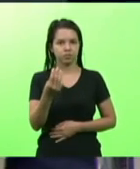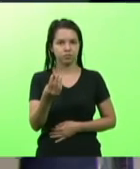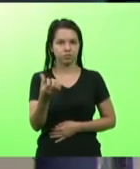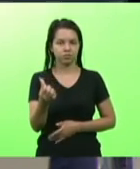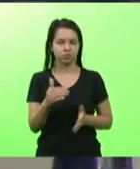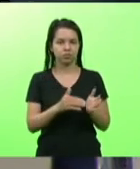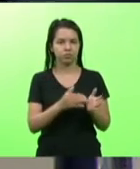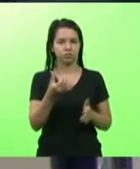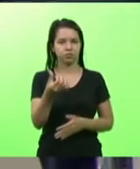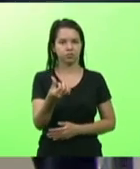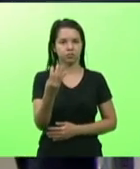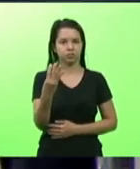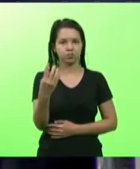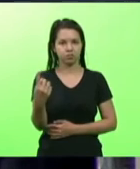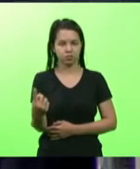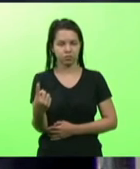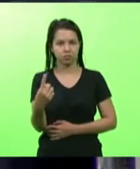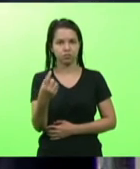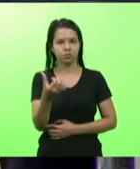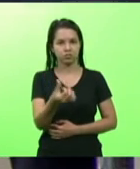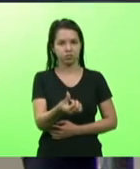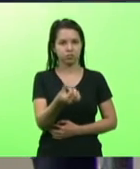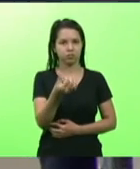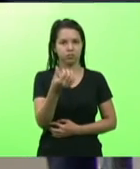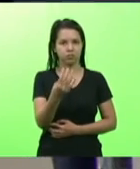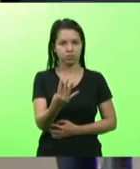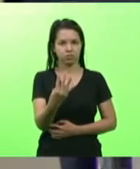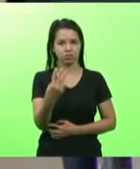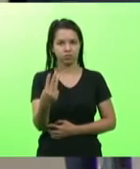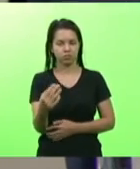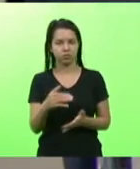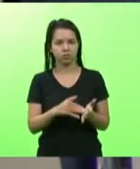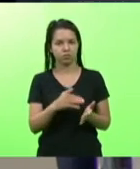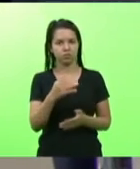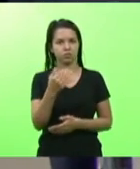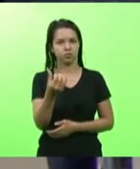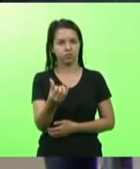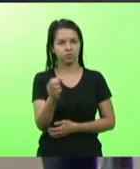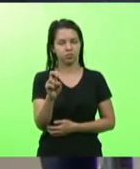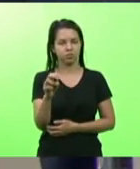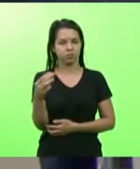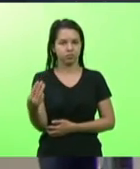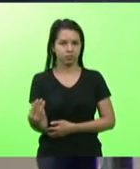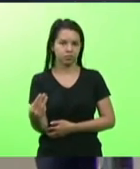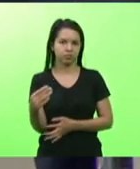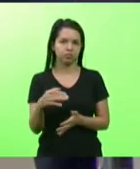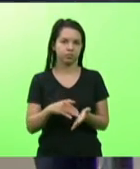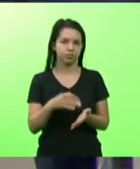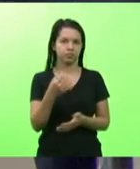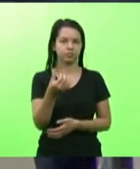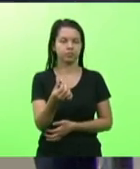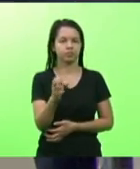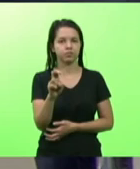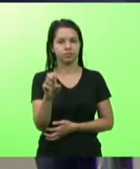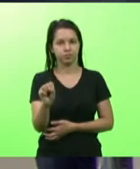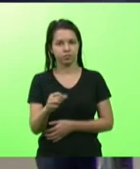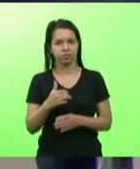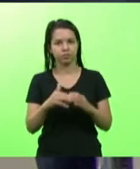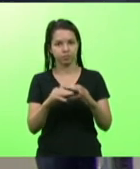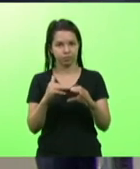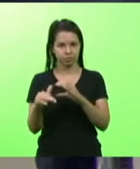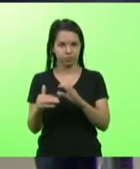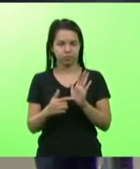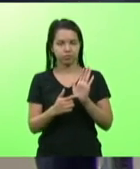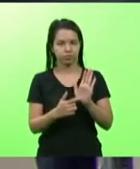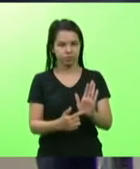a641 643 a656 e698 esta presidência comunica encaminhar